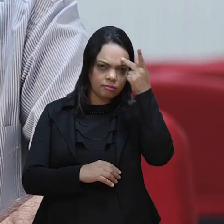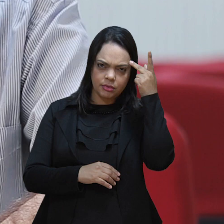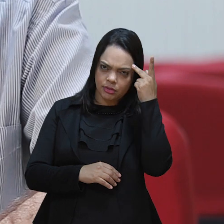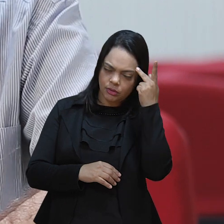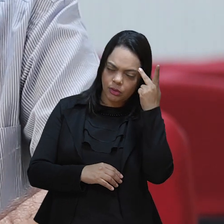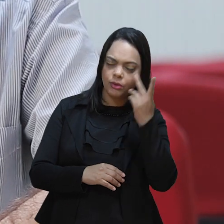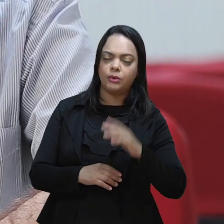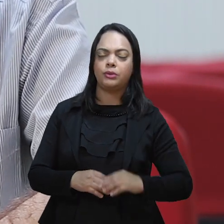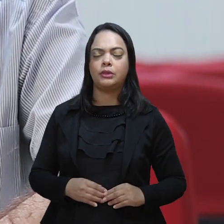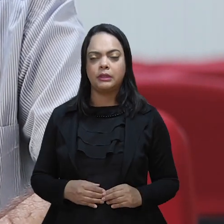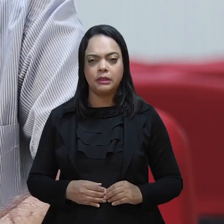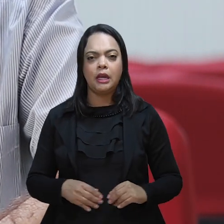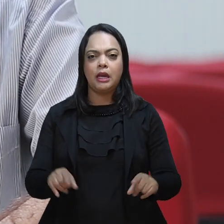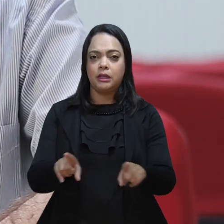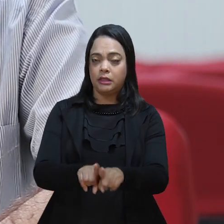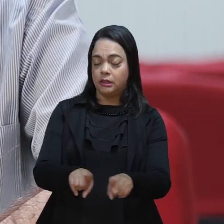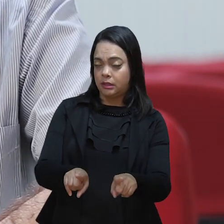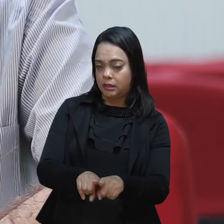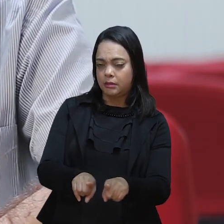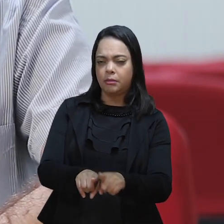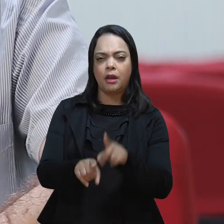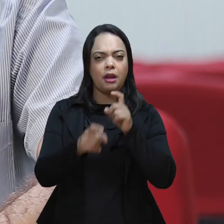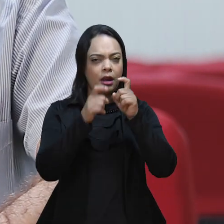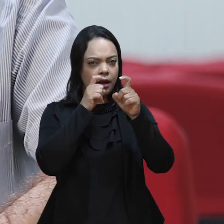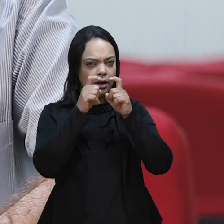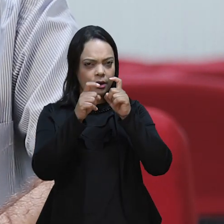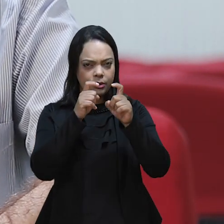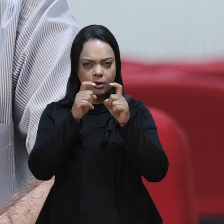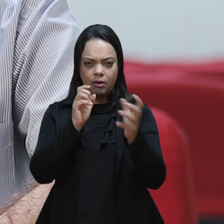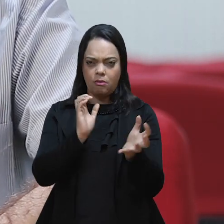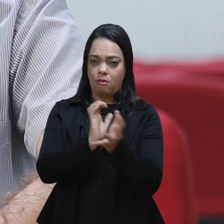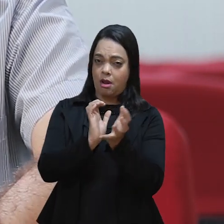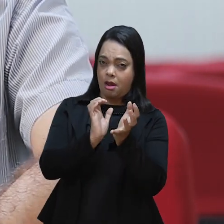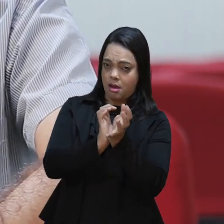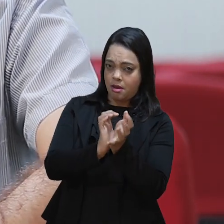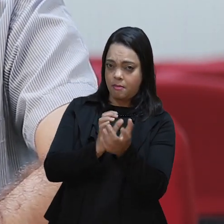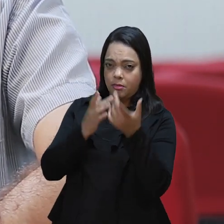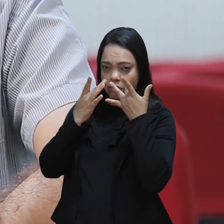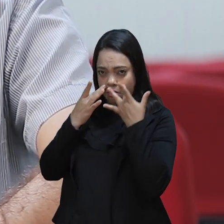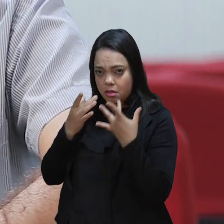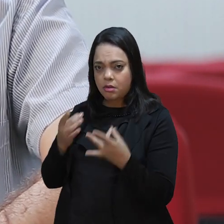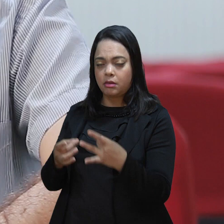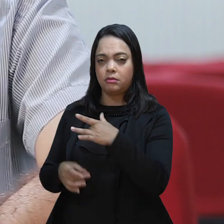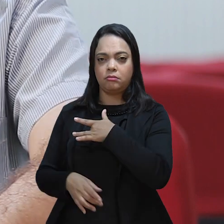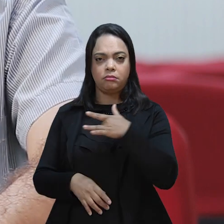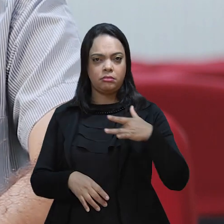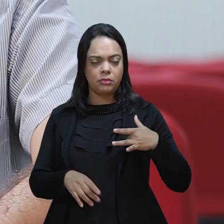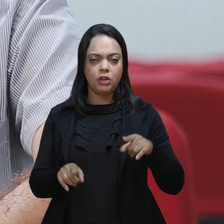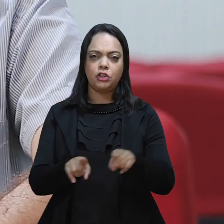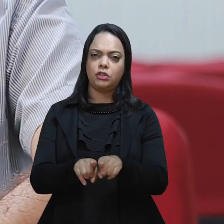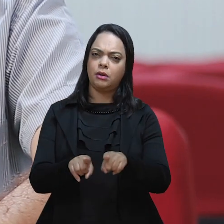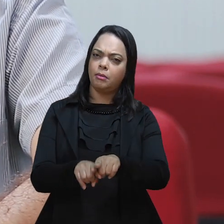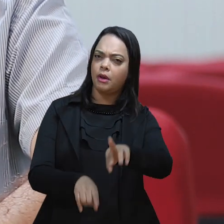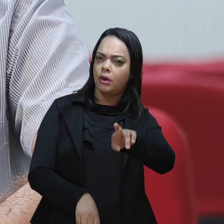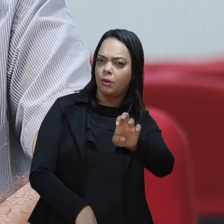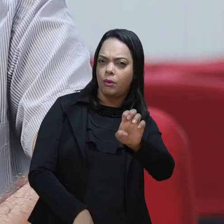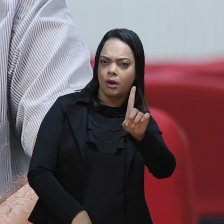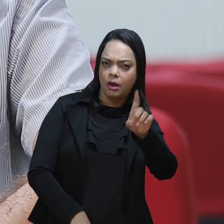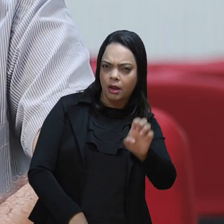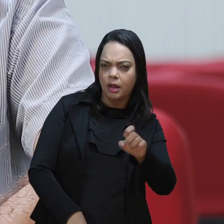reuniões com as equipes da rede de atenção à saúde e outras redes para explicar sobre o